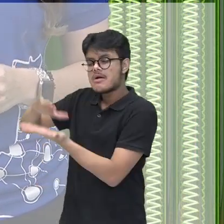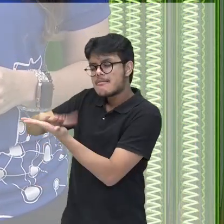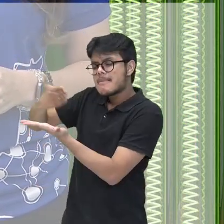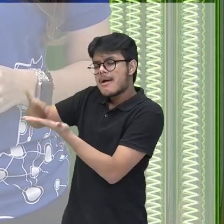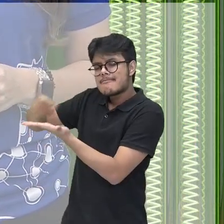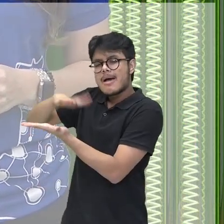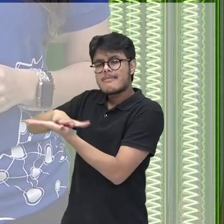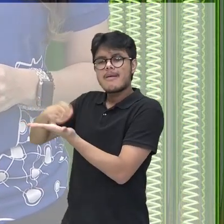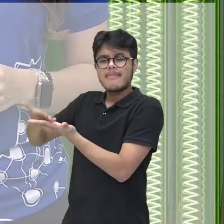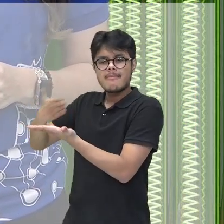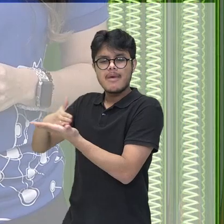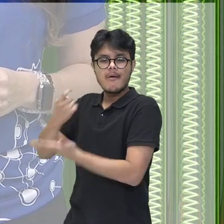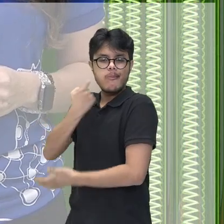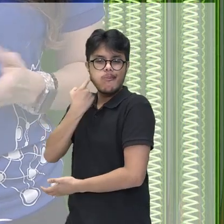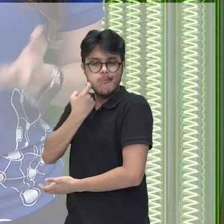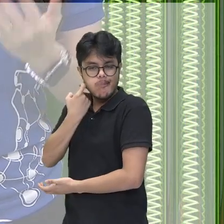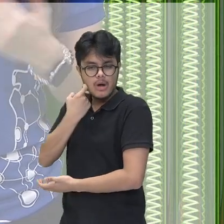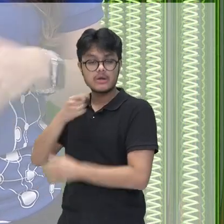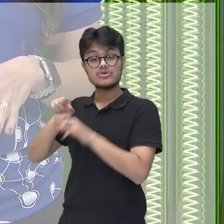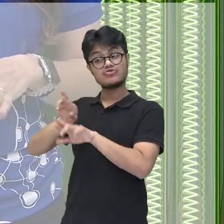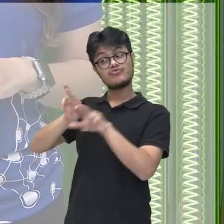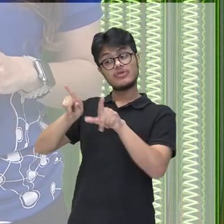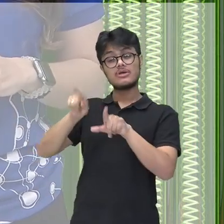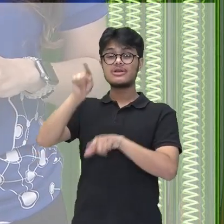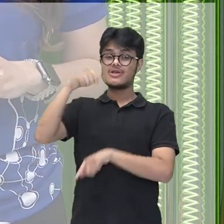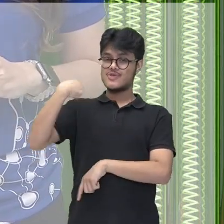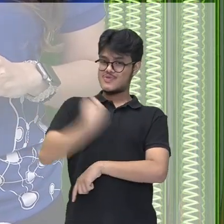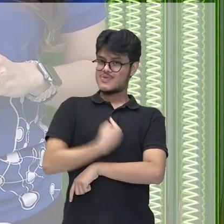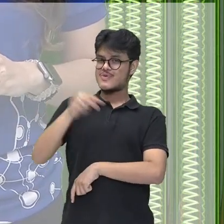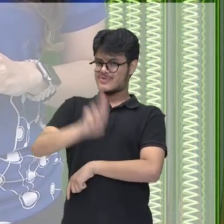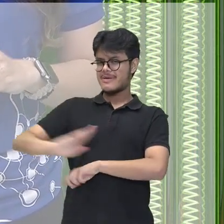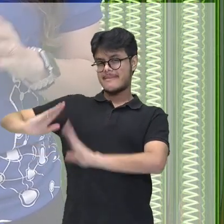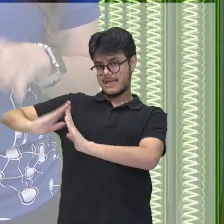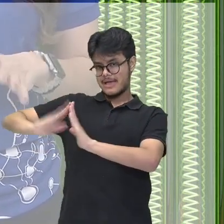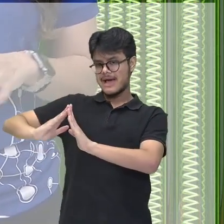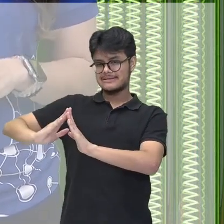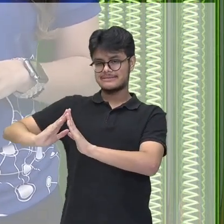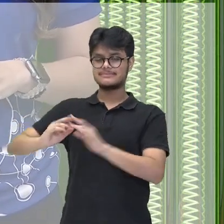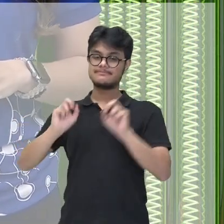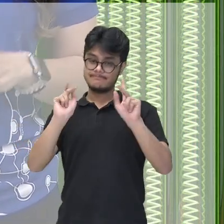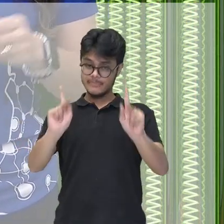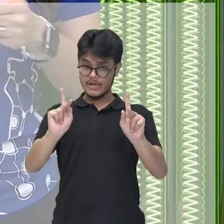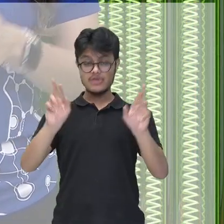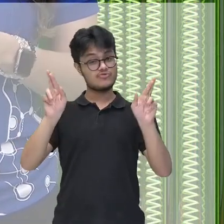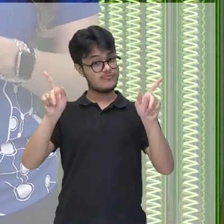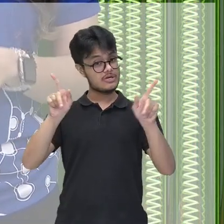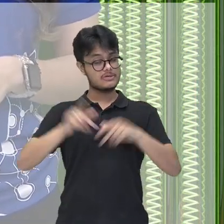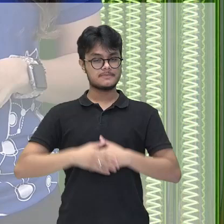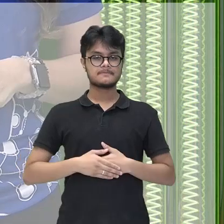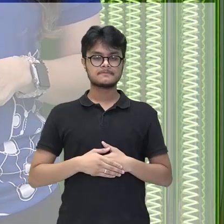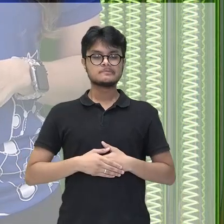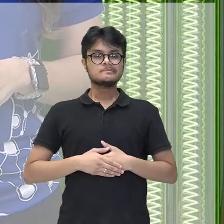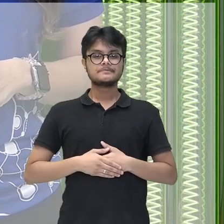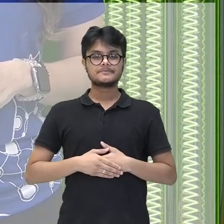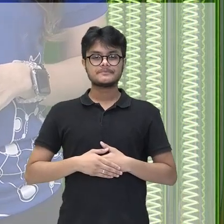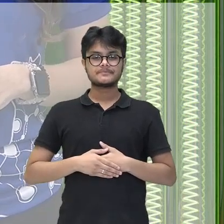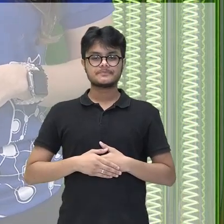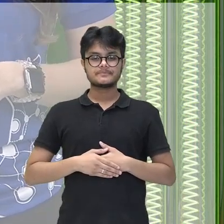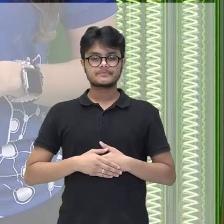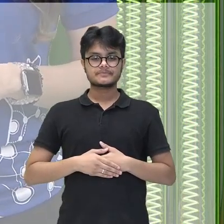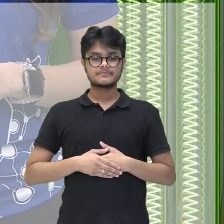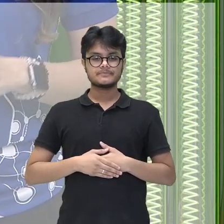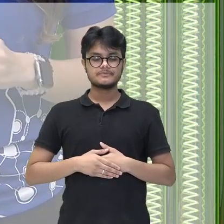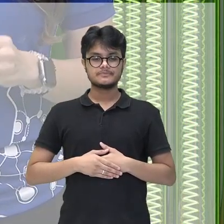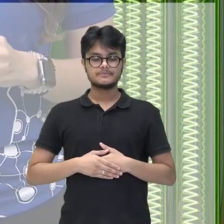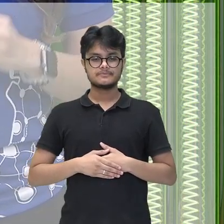combustível fóssil, com o carvão vegetal que a gente utiliza para assar o nosso peixe, tá bom? Então, vamos aqui